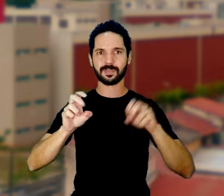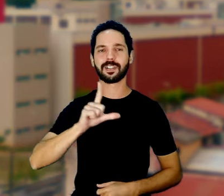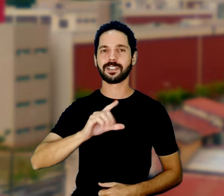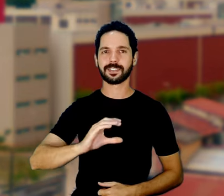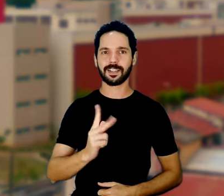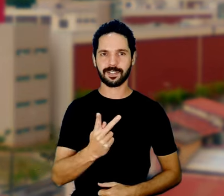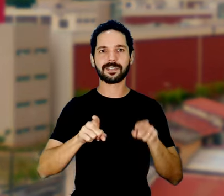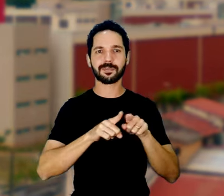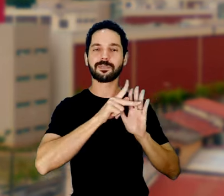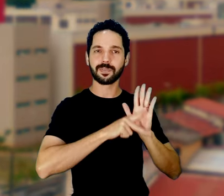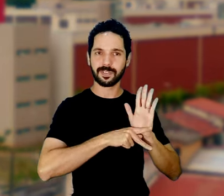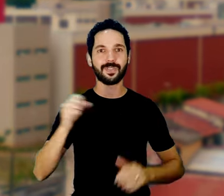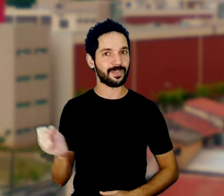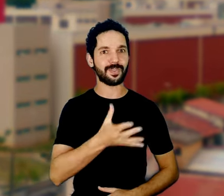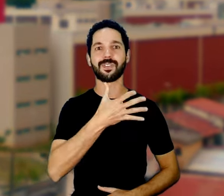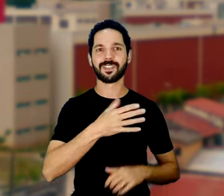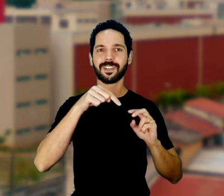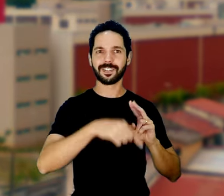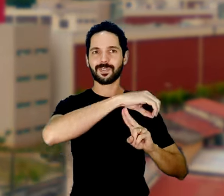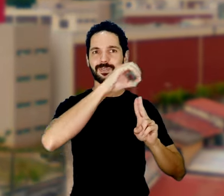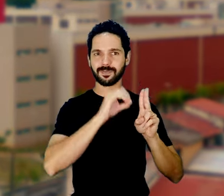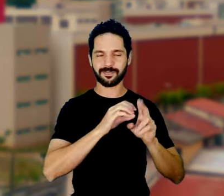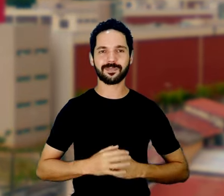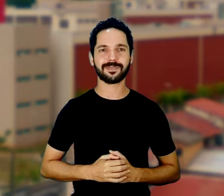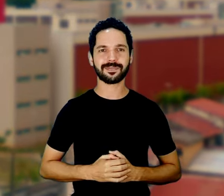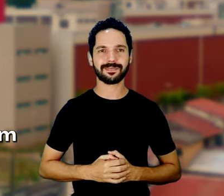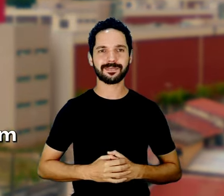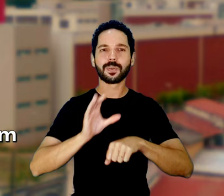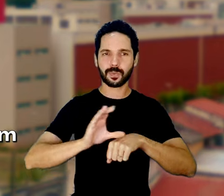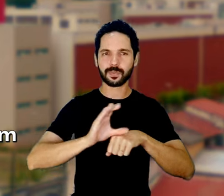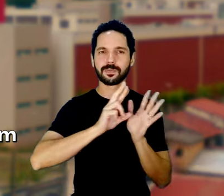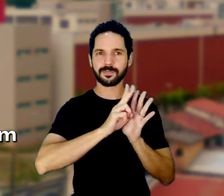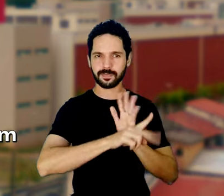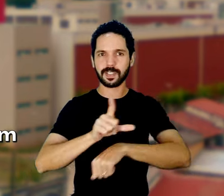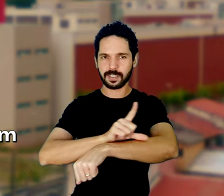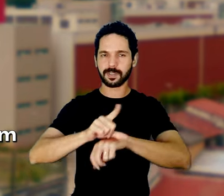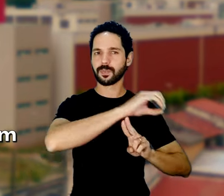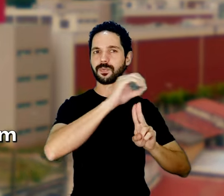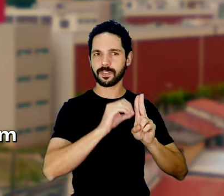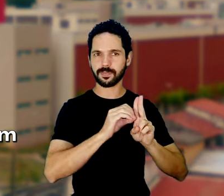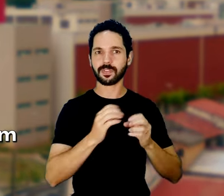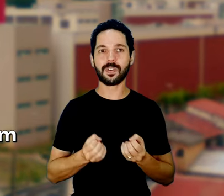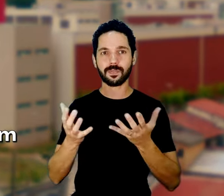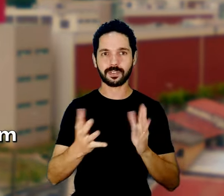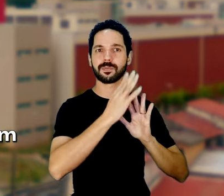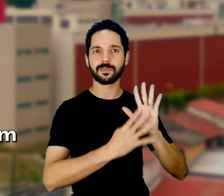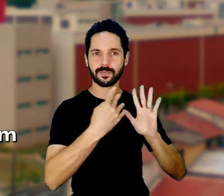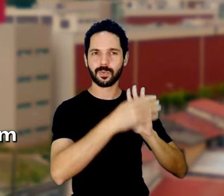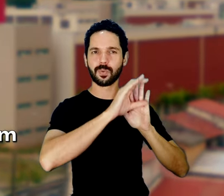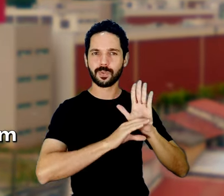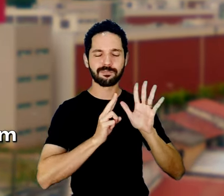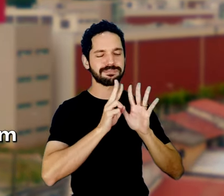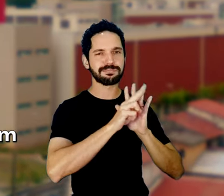LCH e sobre o projeto inovador da UFABC. Os cursos de licenciatura da UFABC oferecem uma matriz